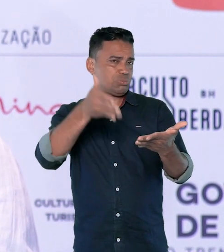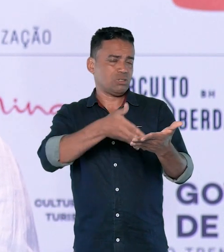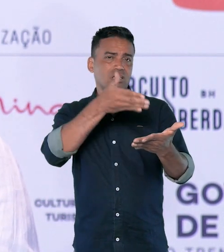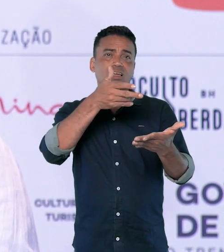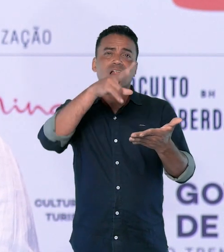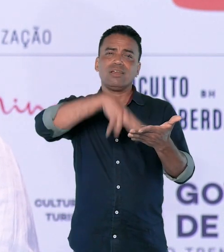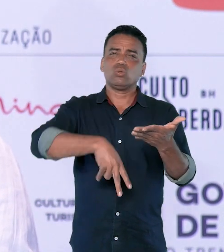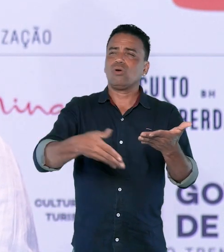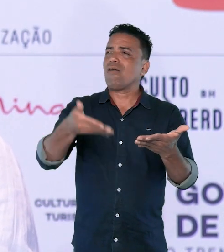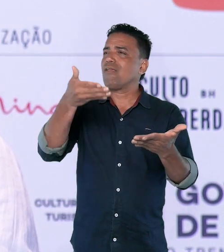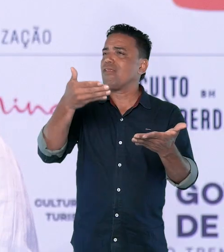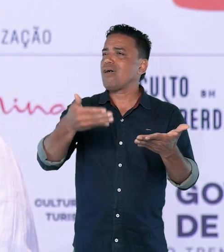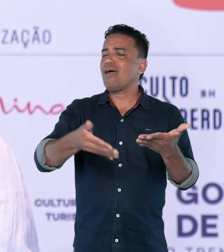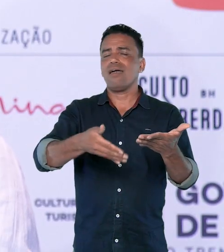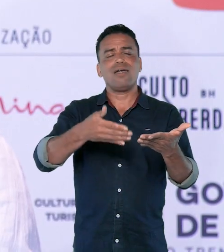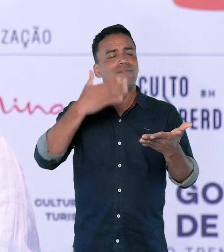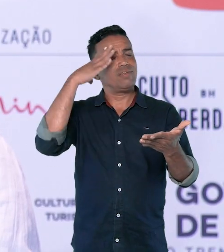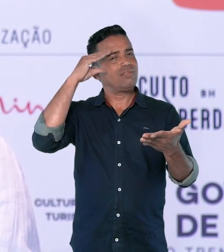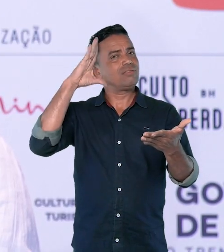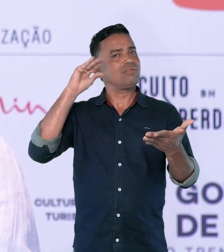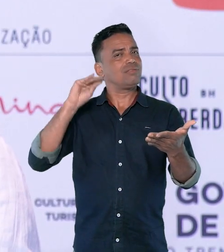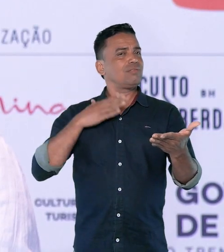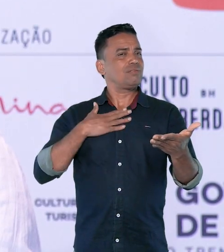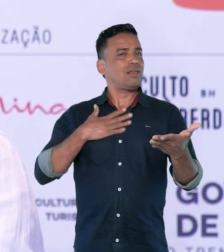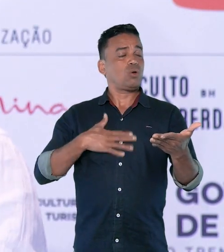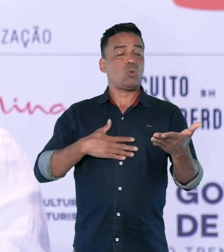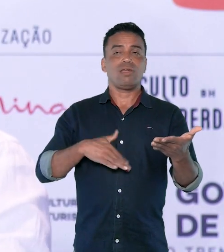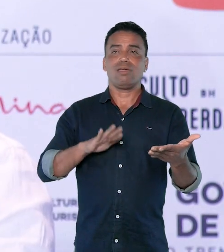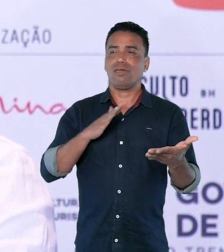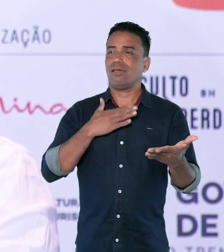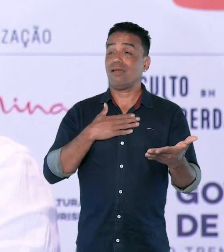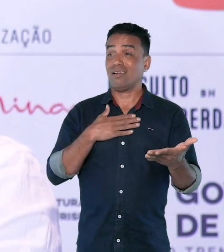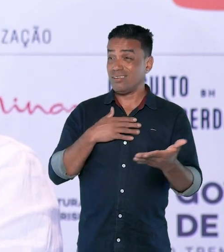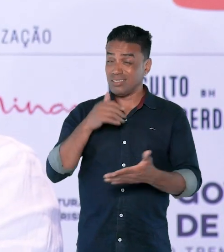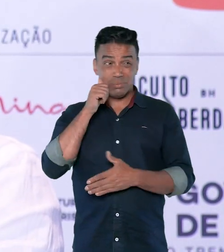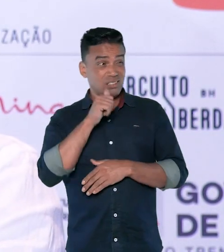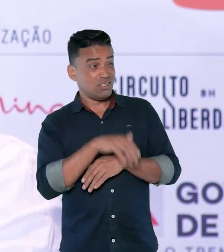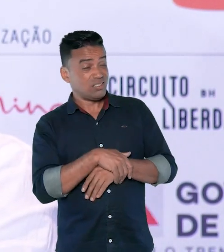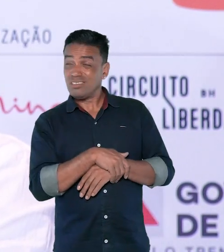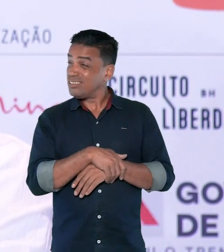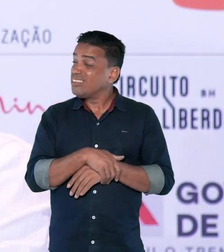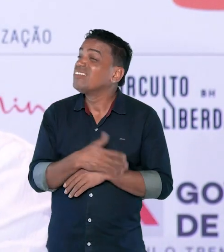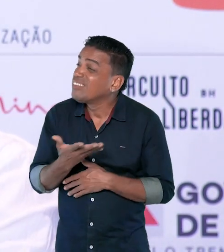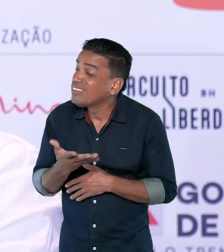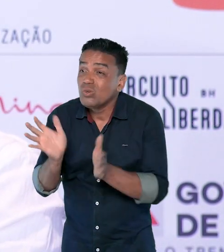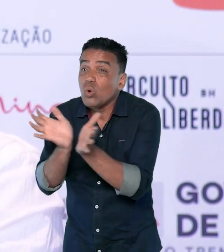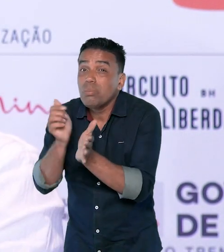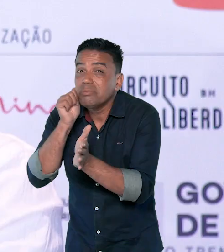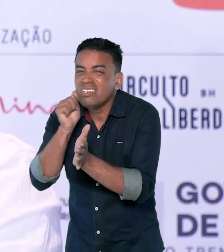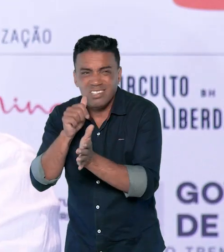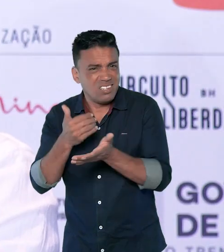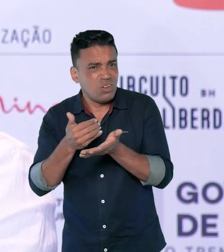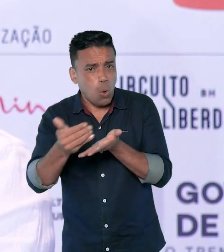leitura leve, uma leitura... E ele foi assim, e as gurias começavam a se olhar assim, do tipo, quem que